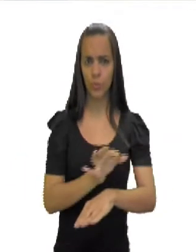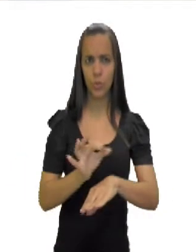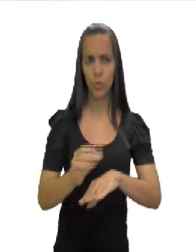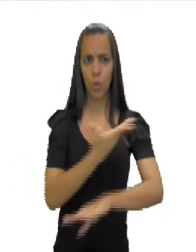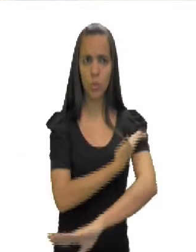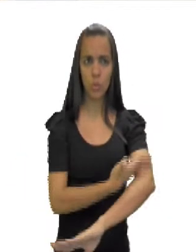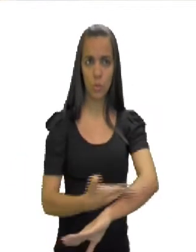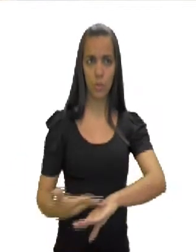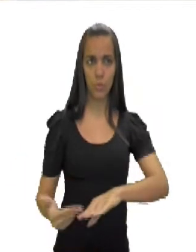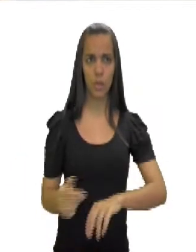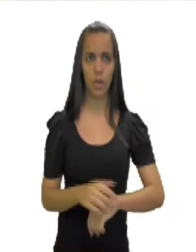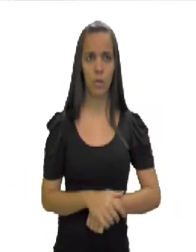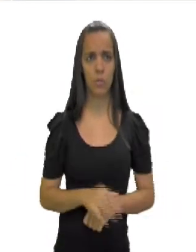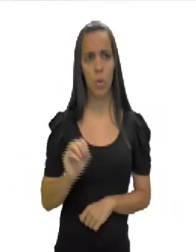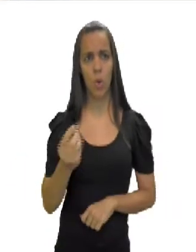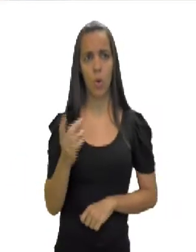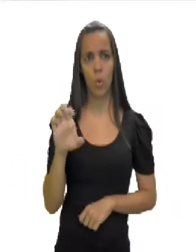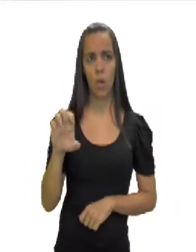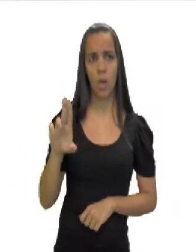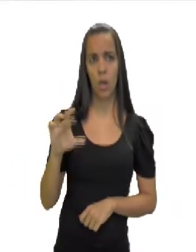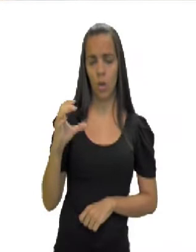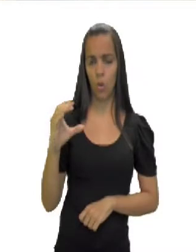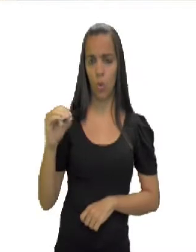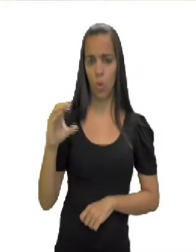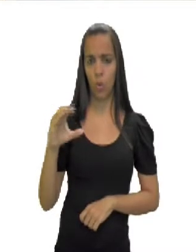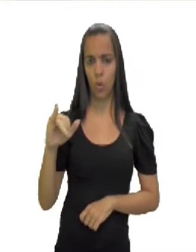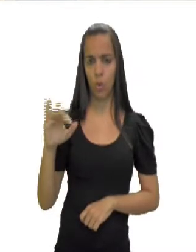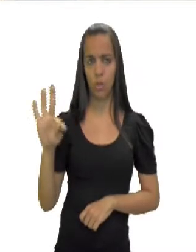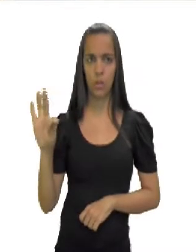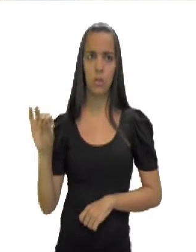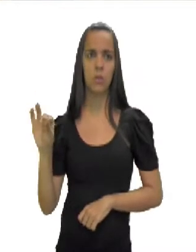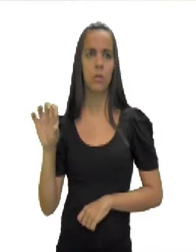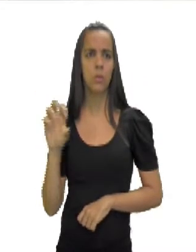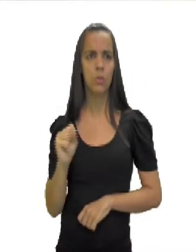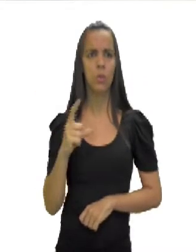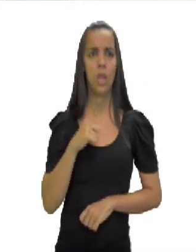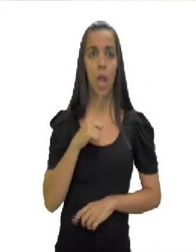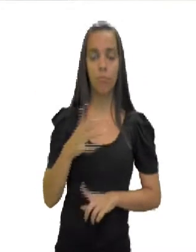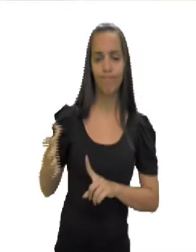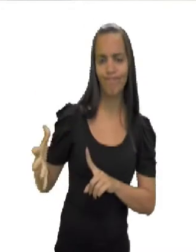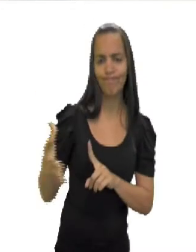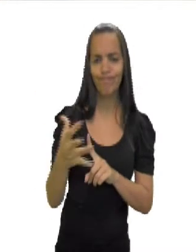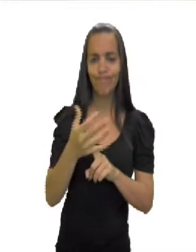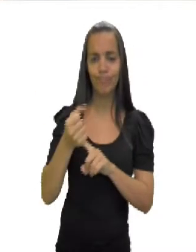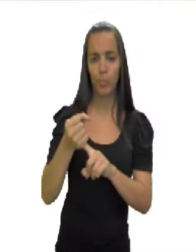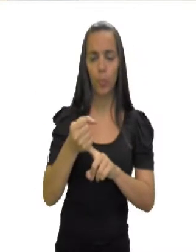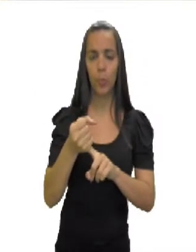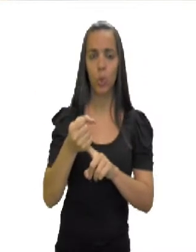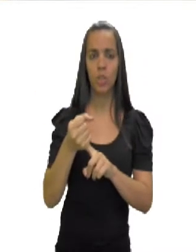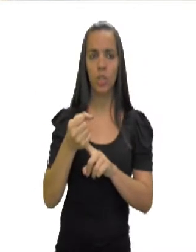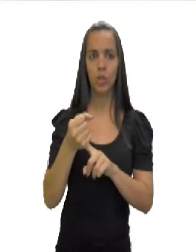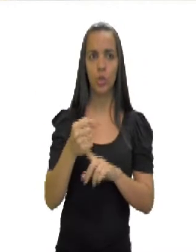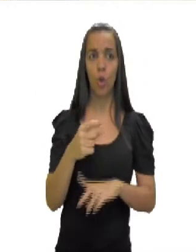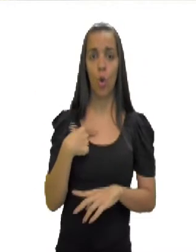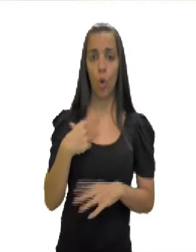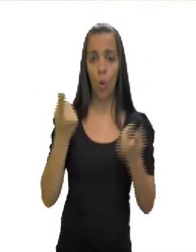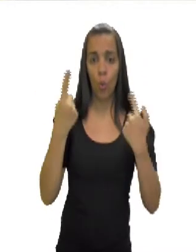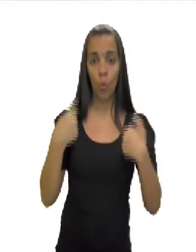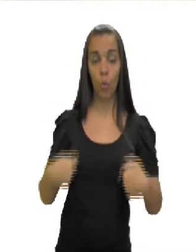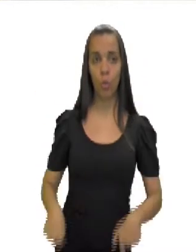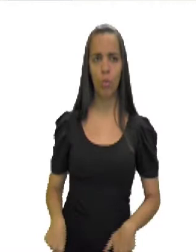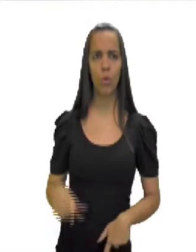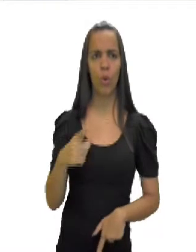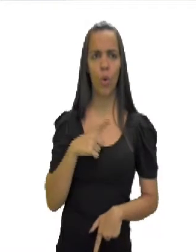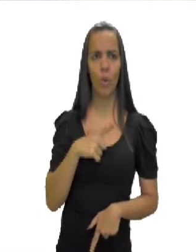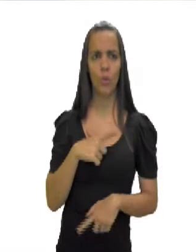ou os leucócitos é proteger o corpo de qualquer agente estranho,